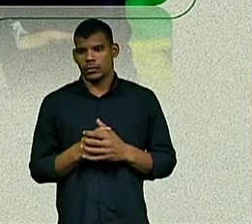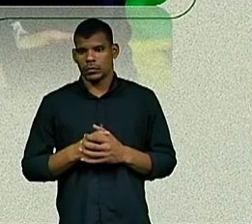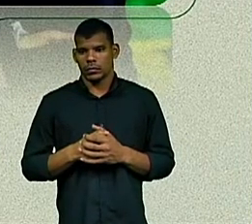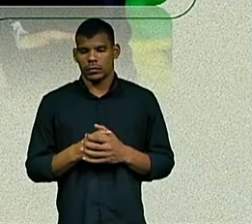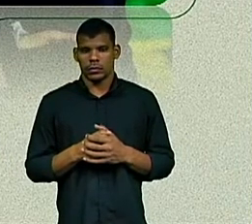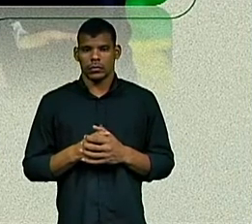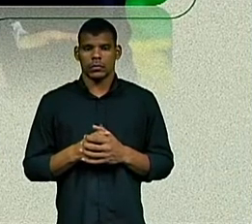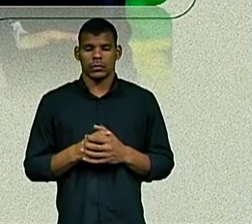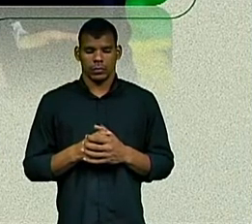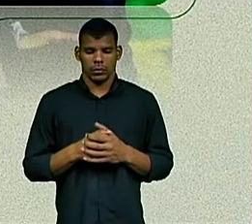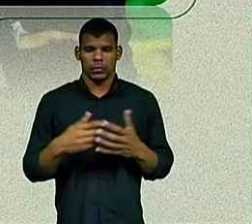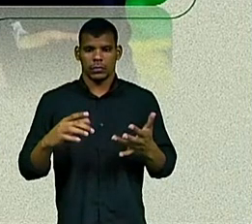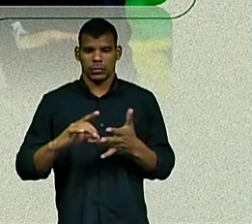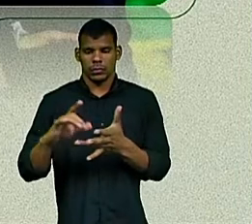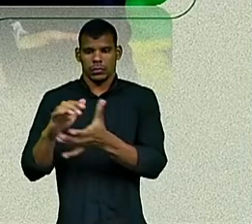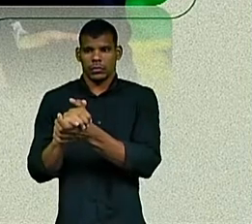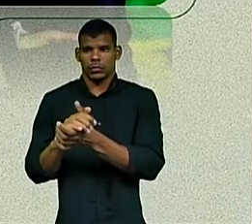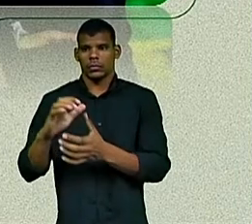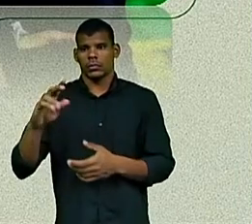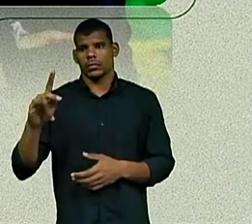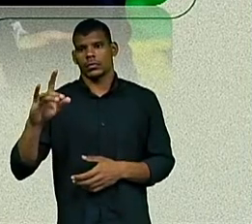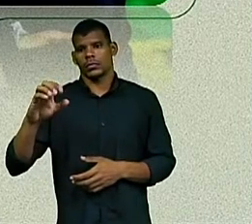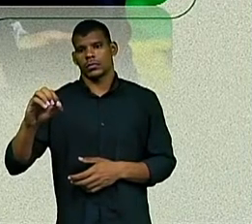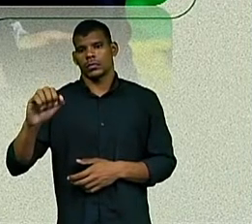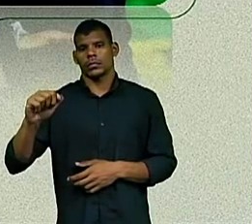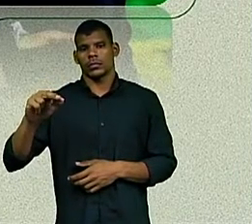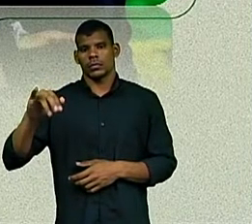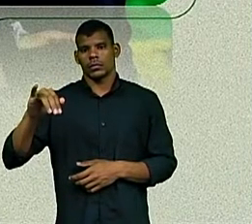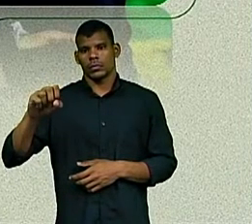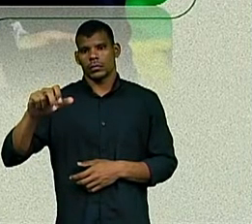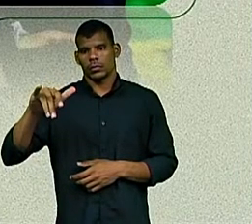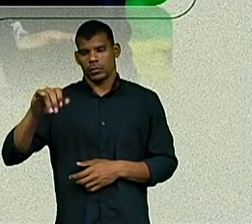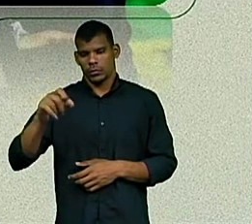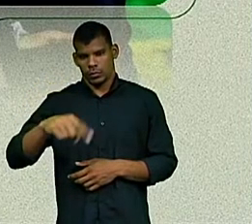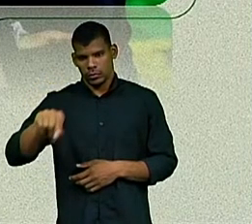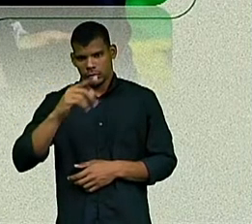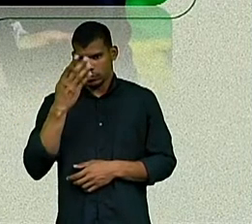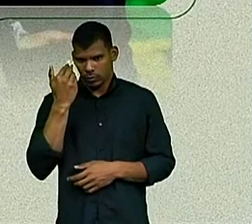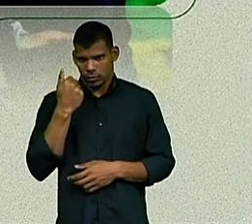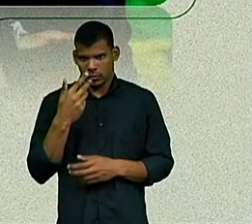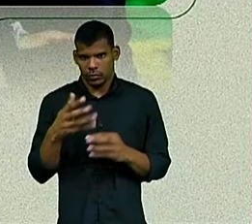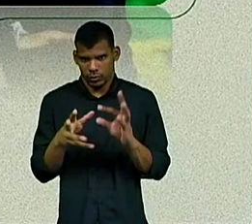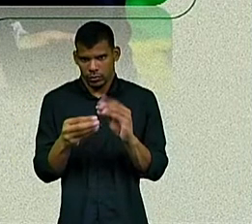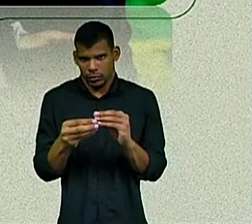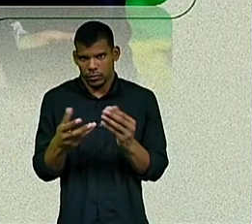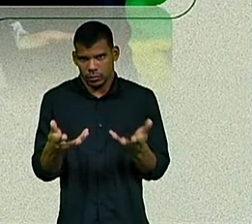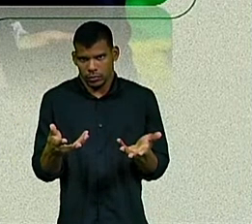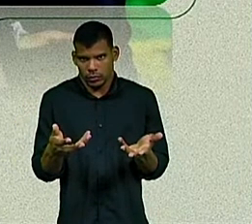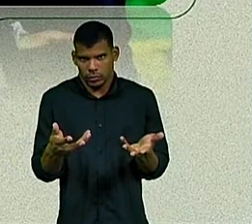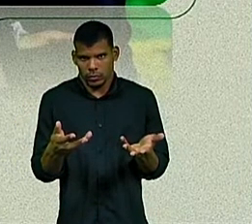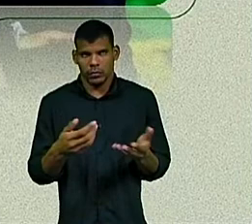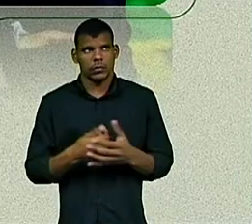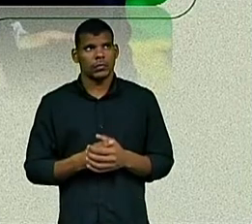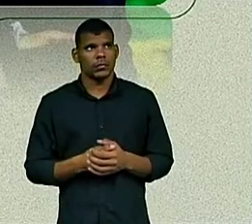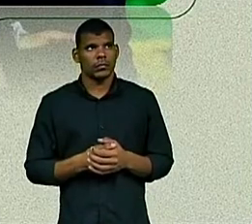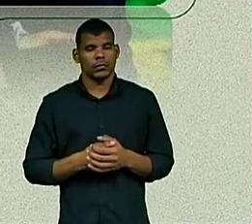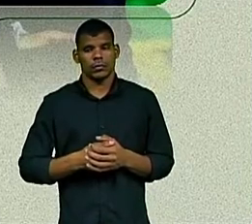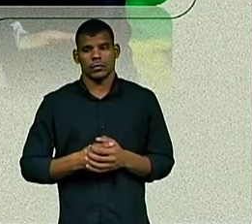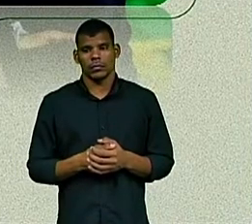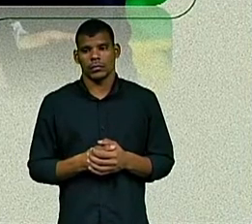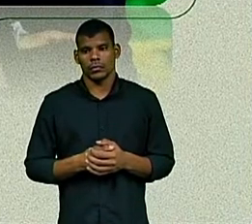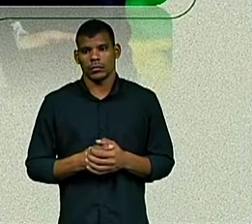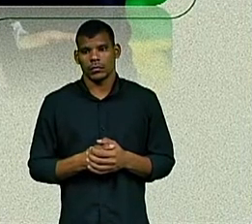foi casada com Chico Anysio né babás fuxicos fofocas mulheres de Ana é ele